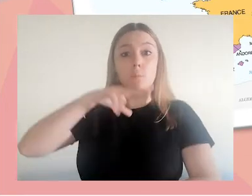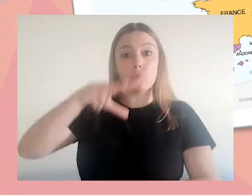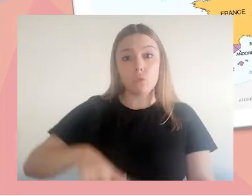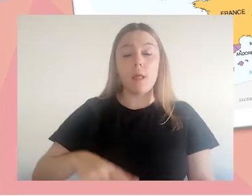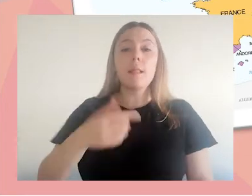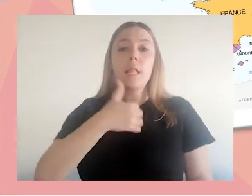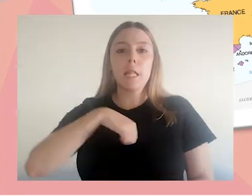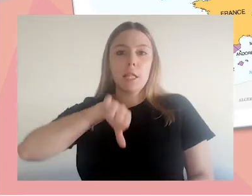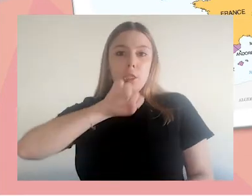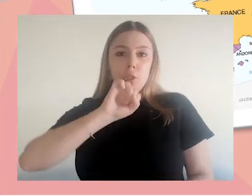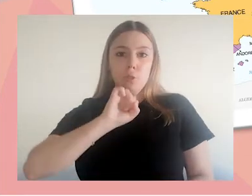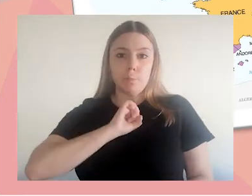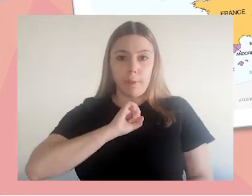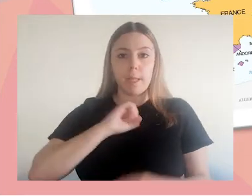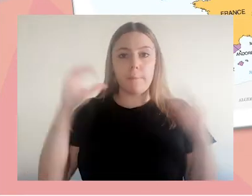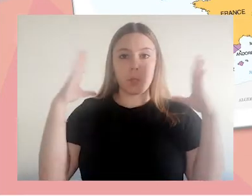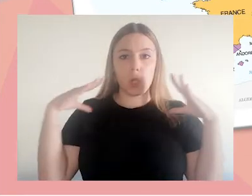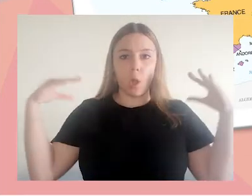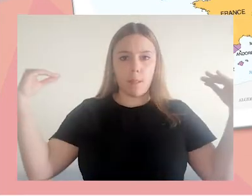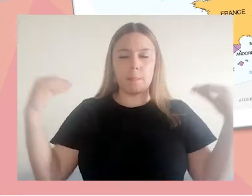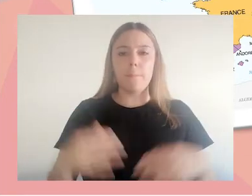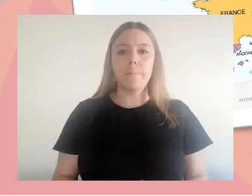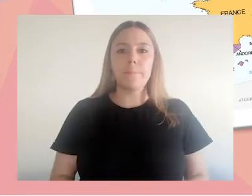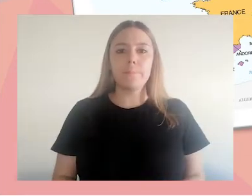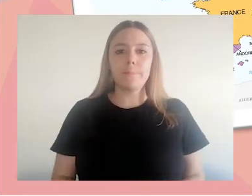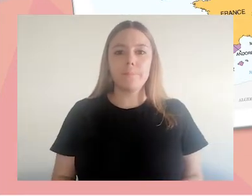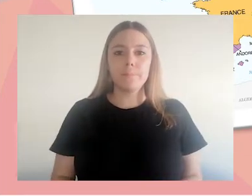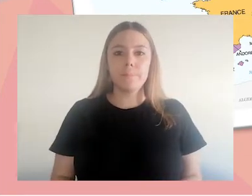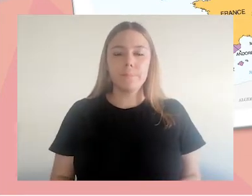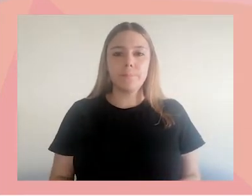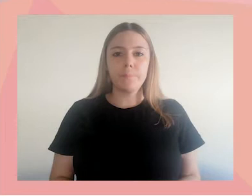Navarra, em Espanha e a Universidade de Tilburg, nos Países Baixos.